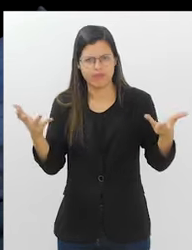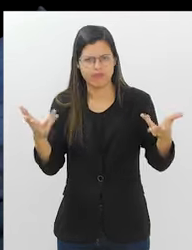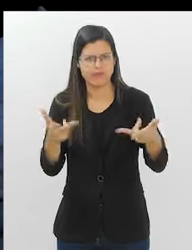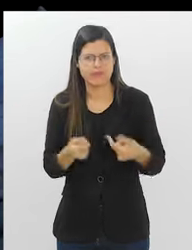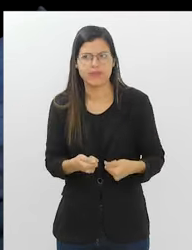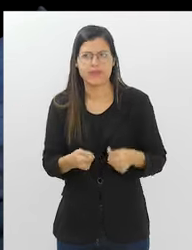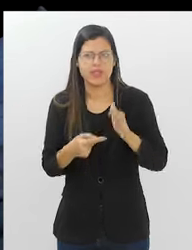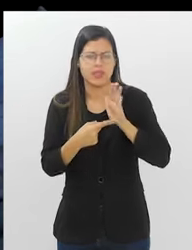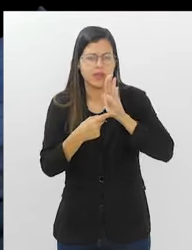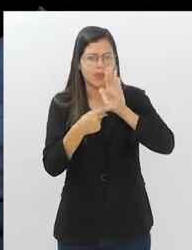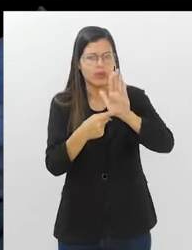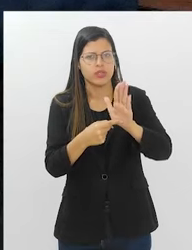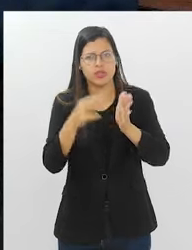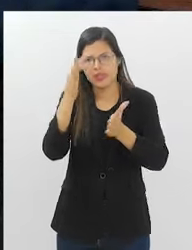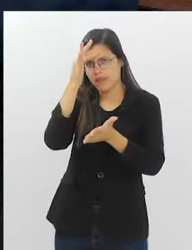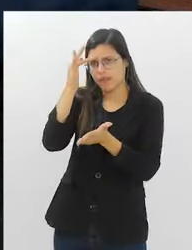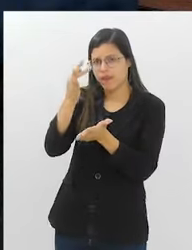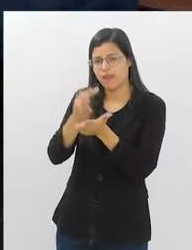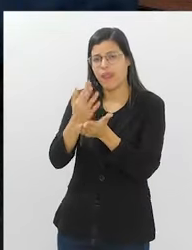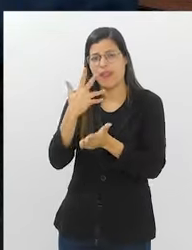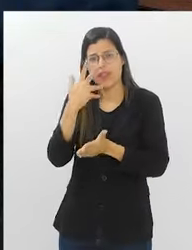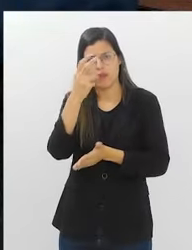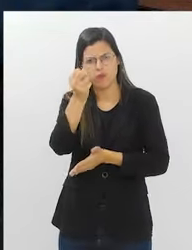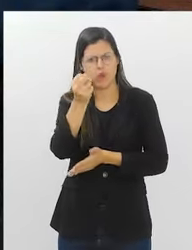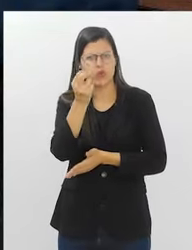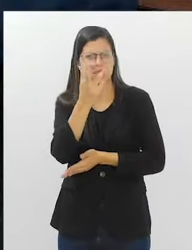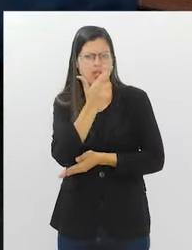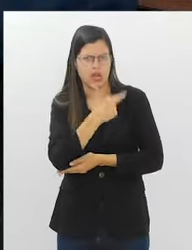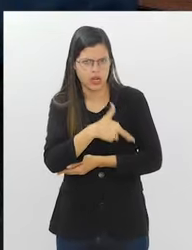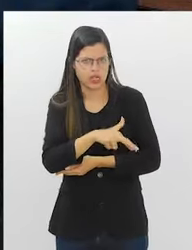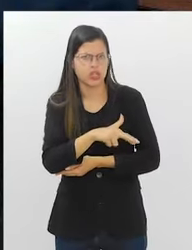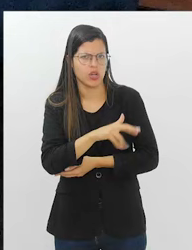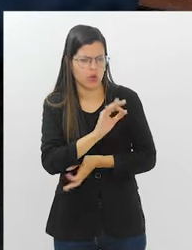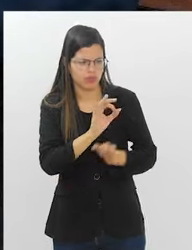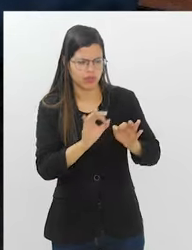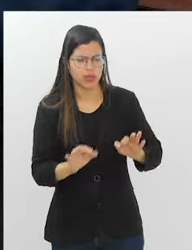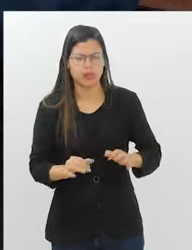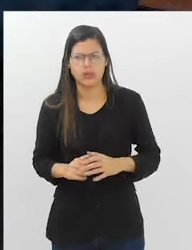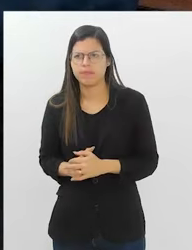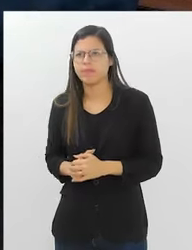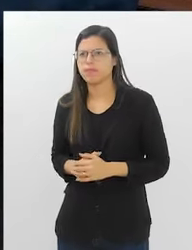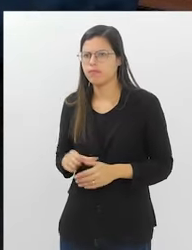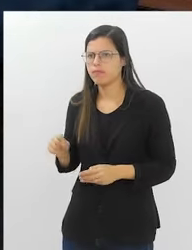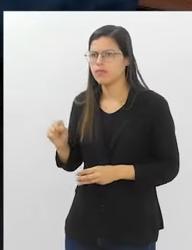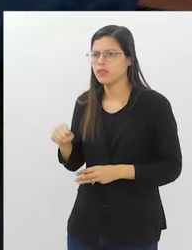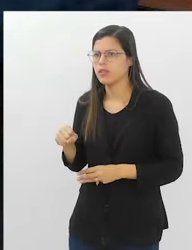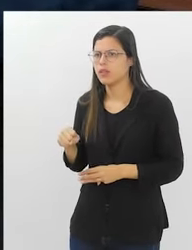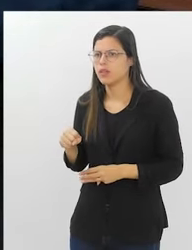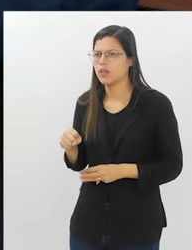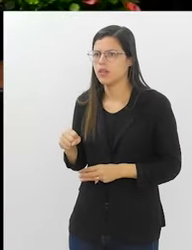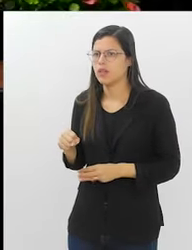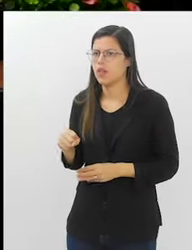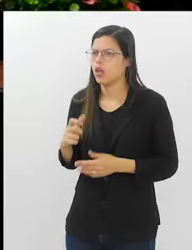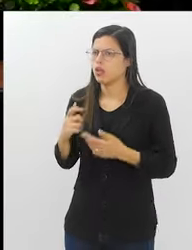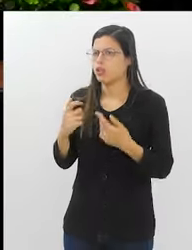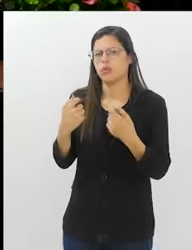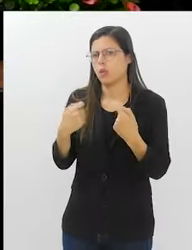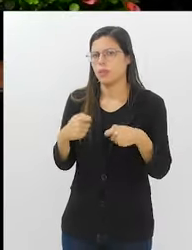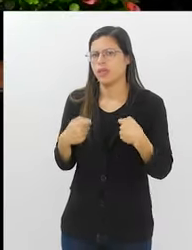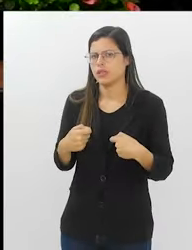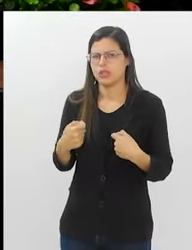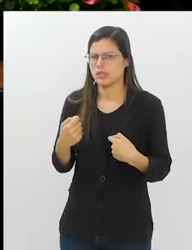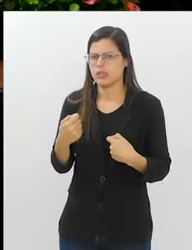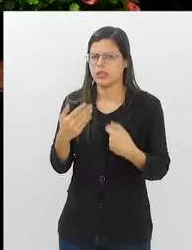É uma demonstração da fé, da força da religião muito grande, não é? É. A princípio, a gente não deveria